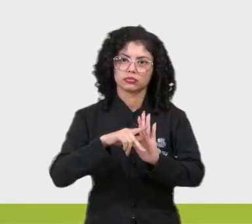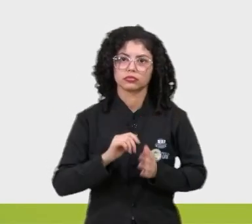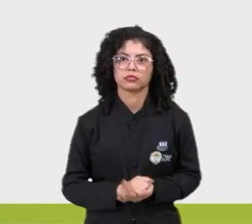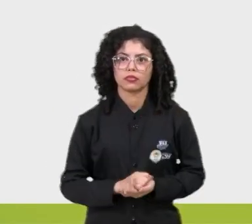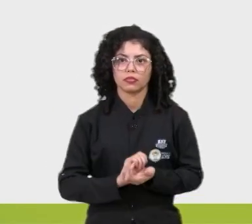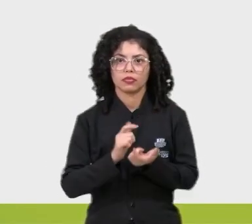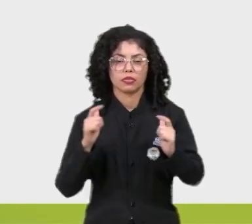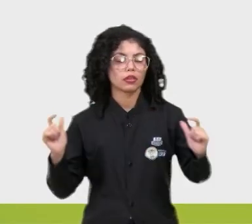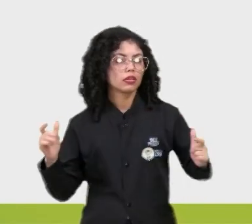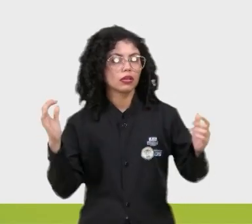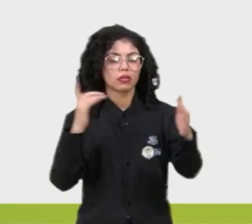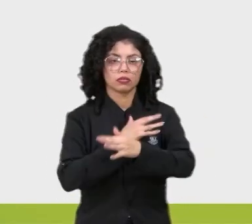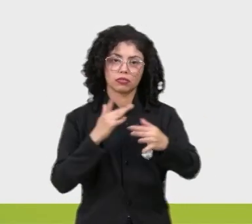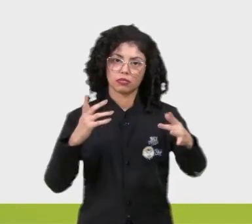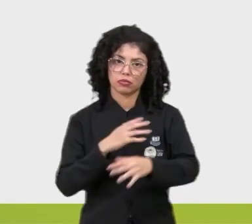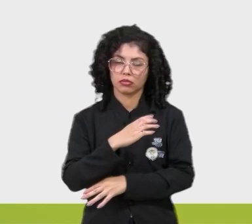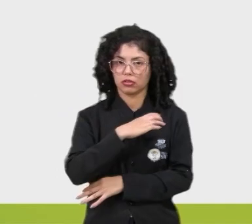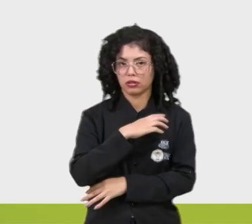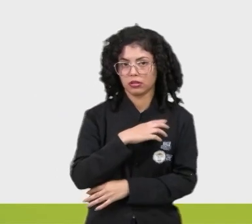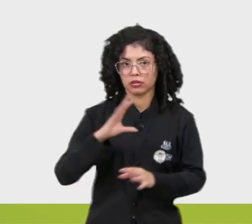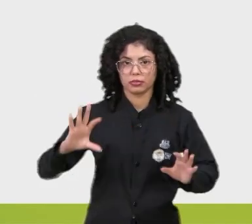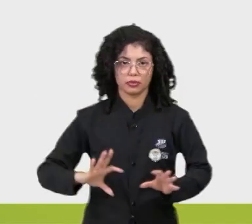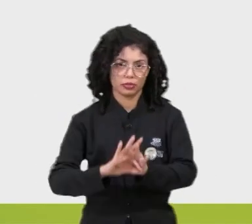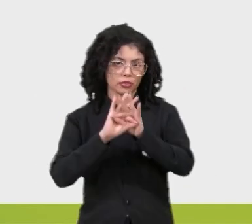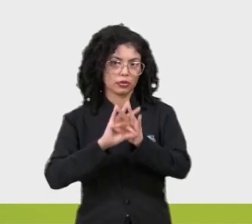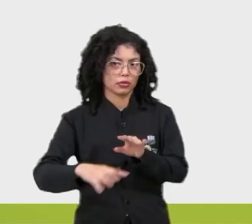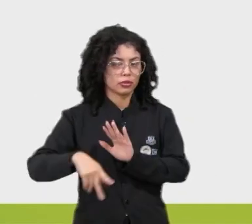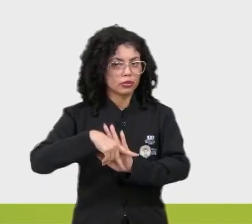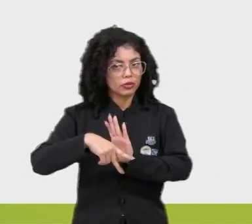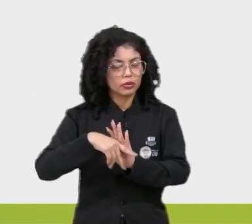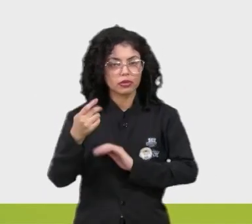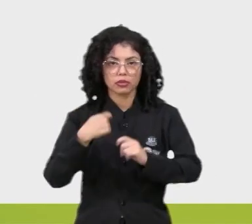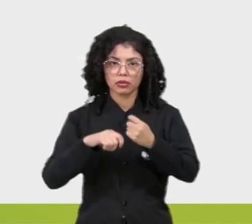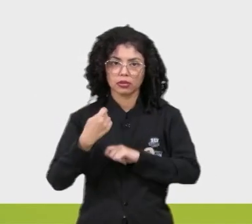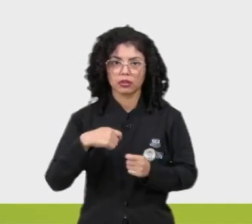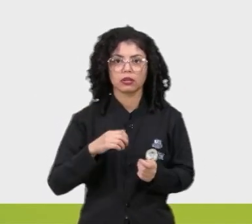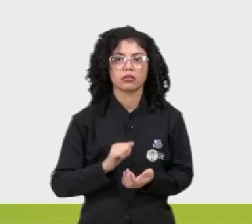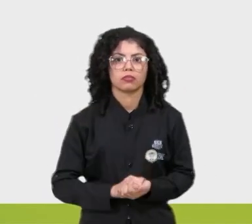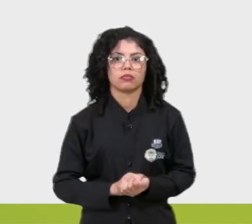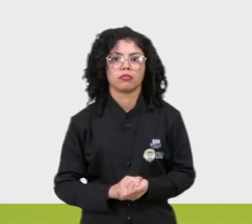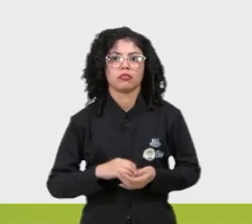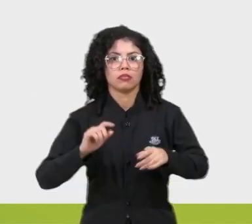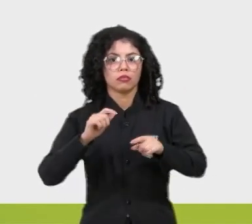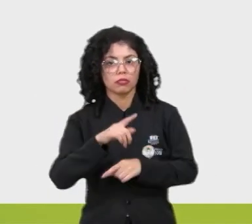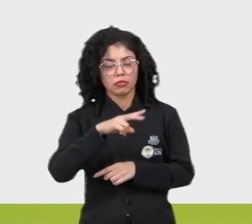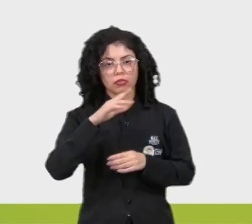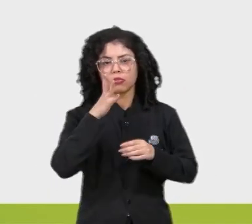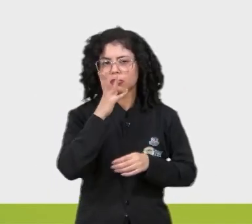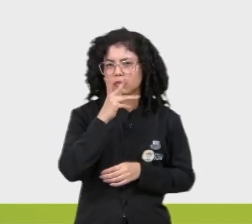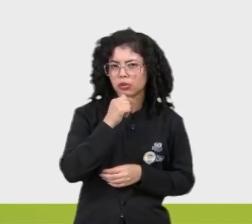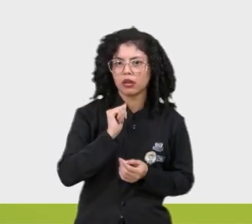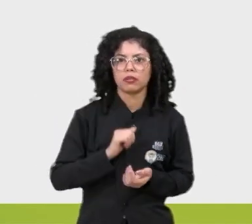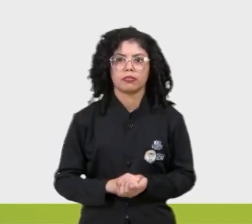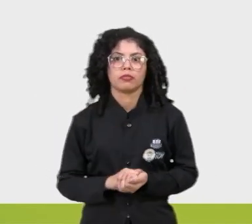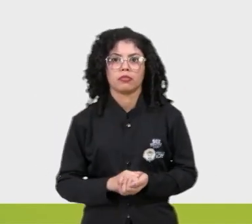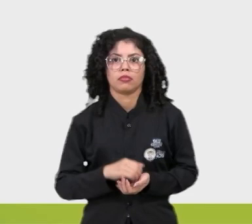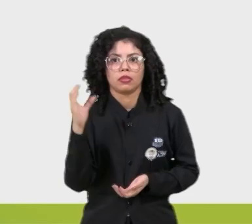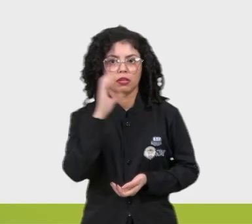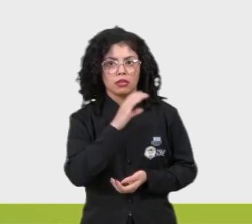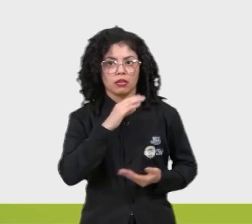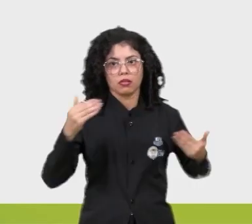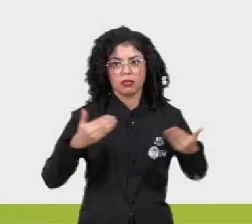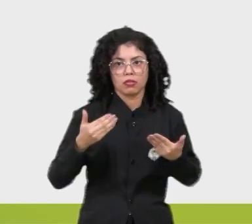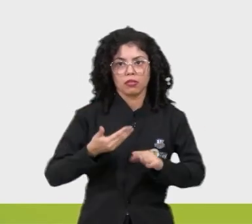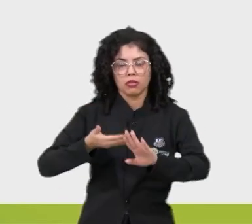definidas, onde grandes centros urbanos se ligavam por si próprios a economias adjacentes, lentas, com um ritmo muito mais rápido